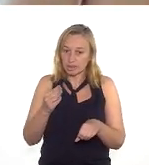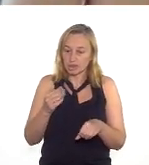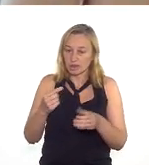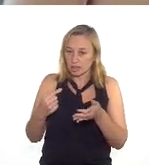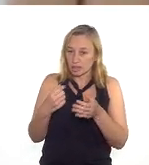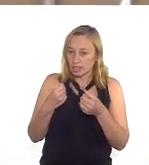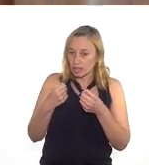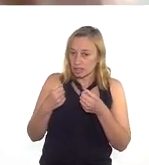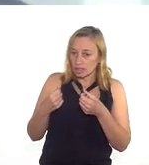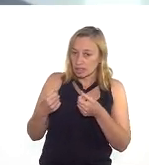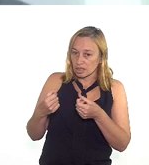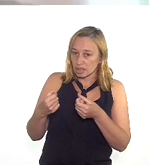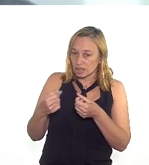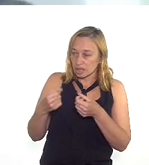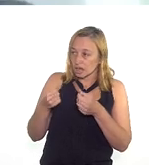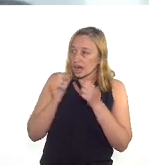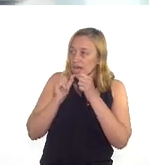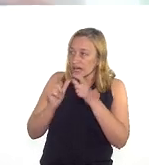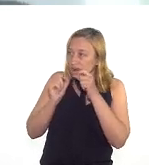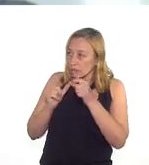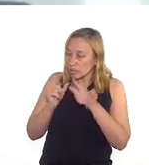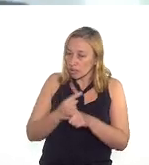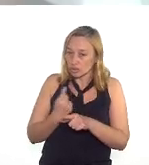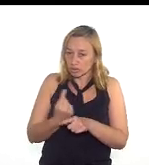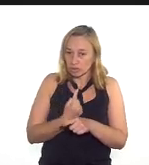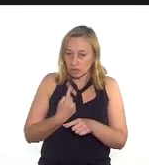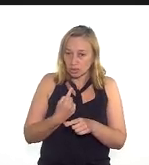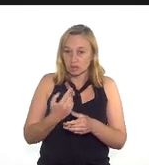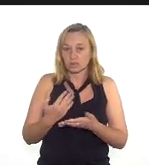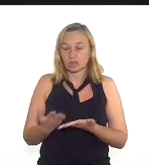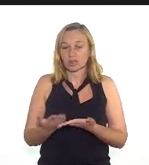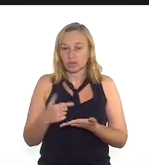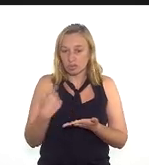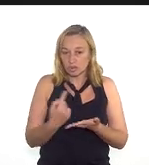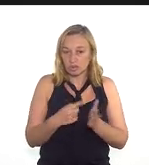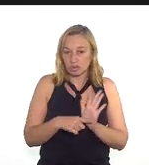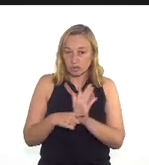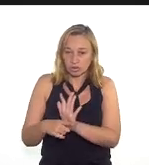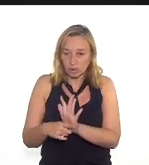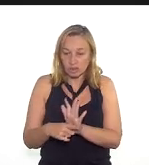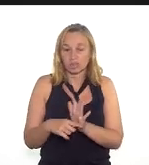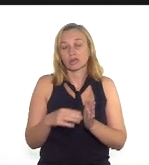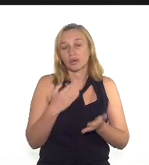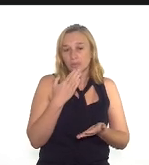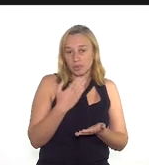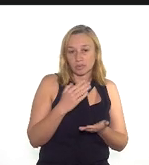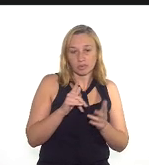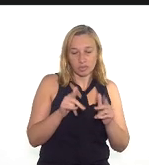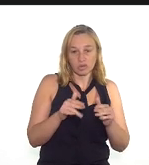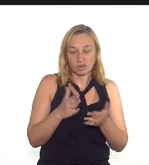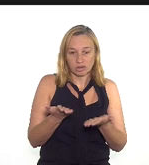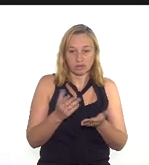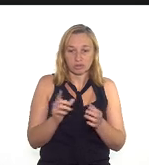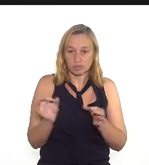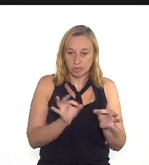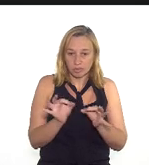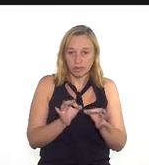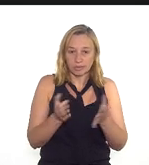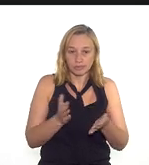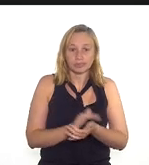tinha solicitado, tá? Para tentar facilitar como, assim, rebater, né? Colocar como o senhor já tinha pedido, né?